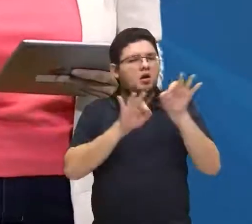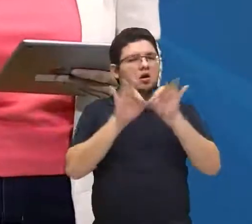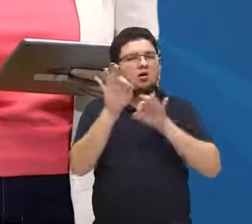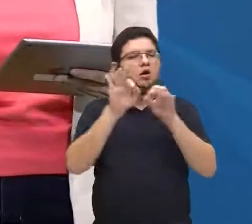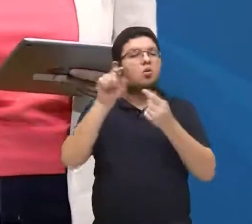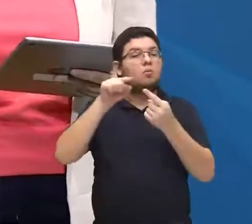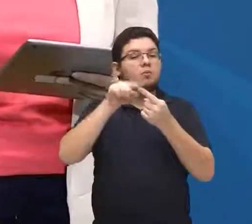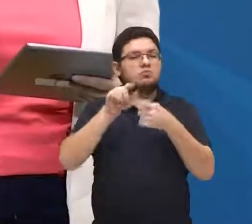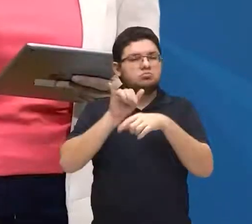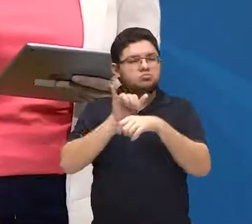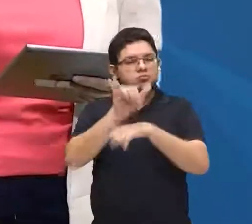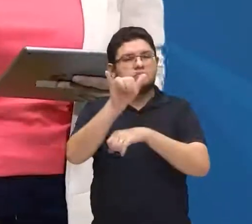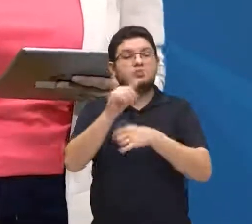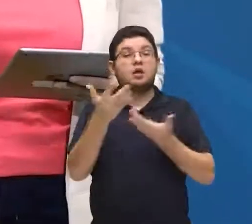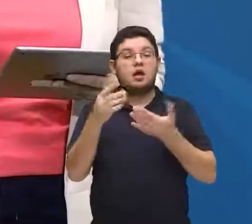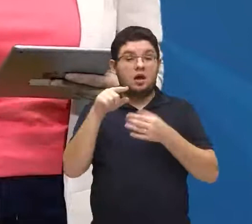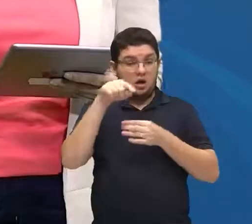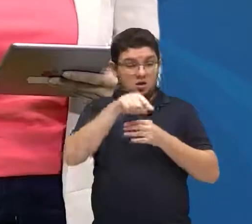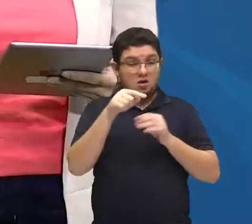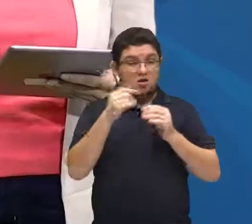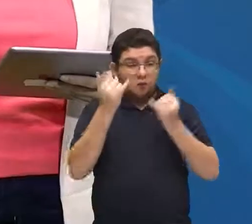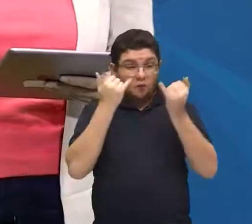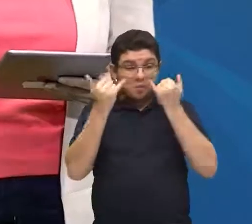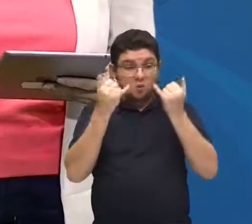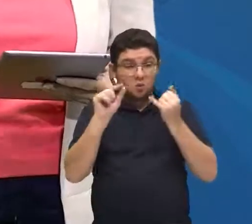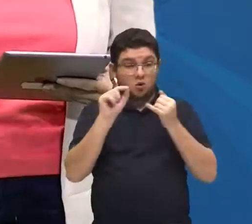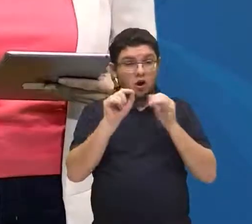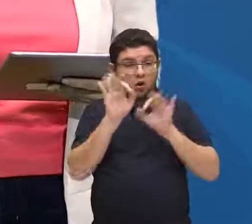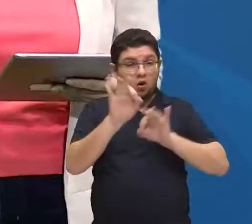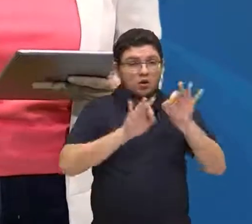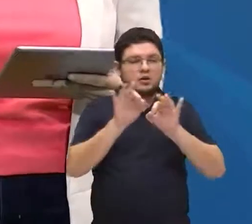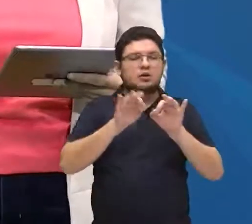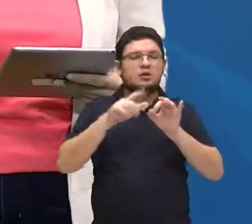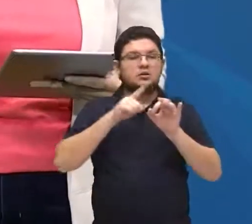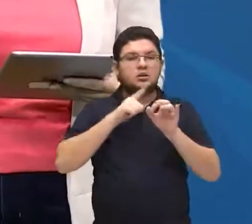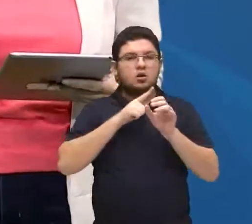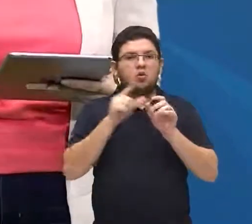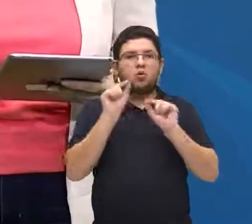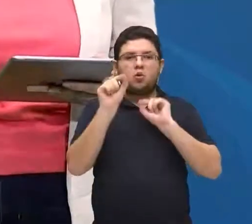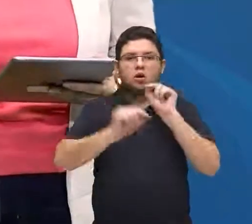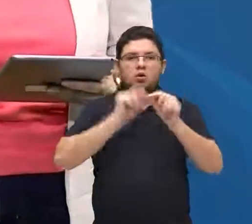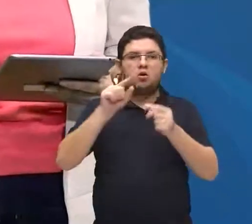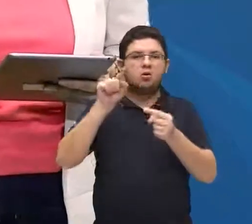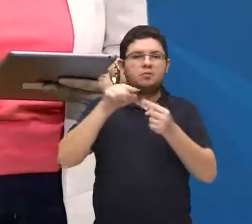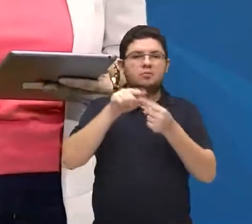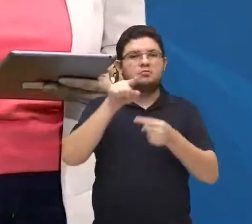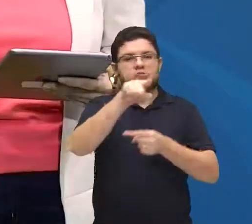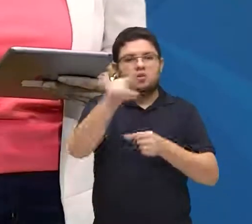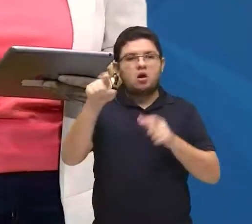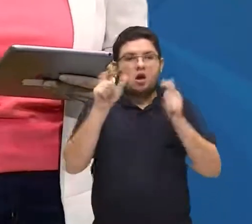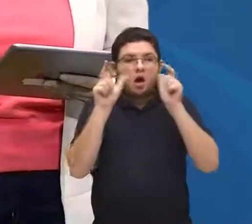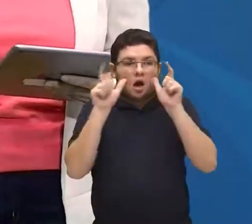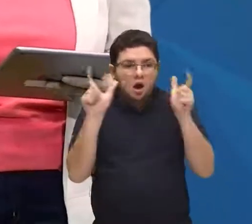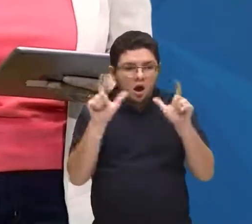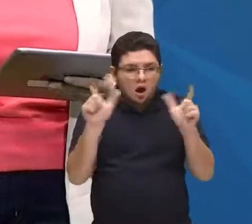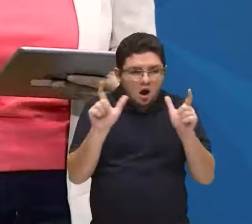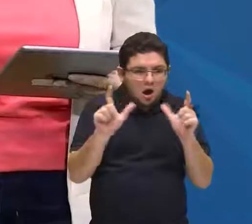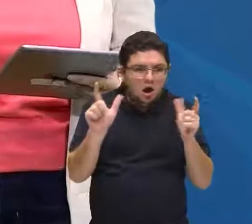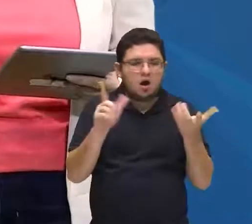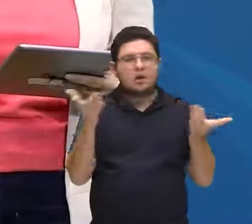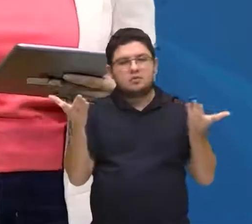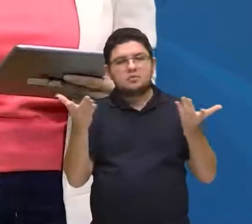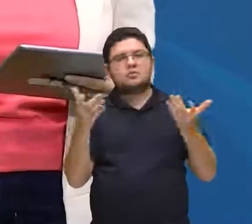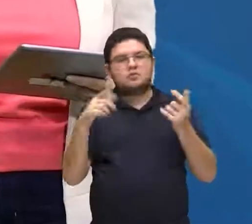Normalmente essas notícias elas trazem um conteúdo bem apelativo, né, para chamar a atenção, elas trazem isso como uma